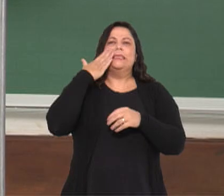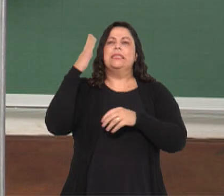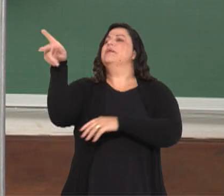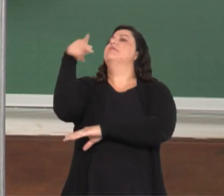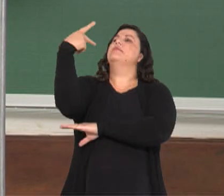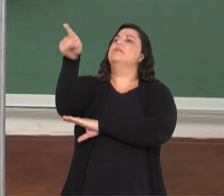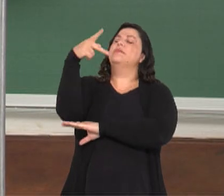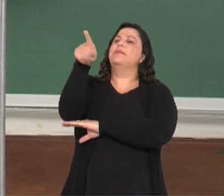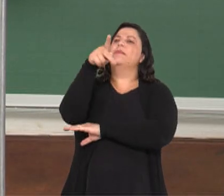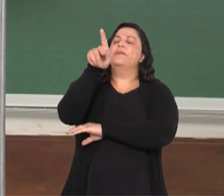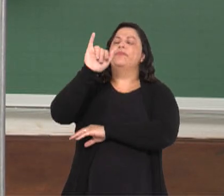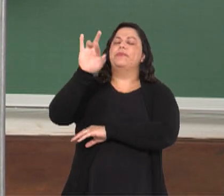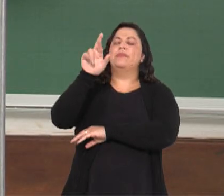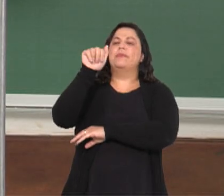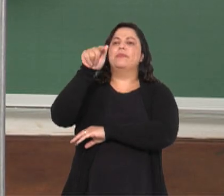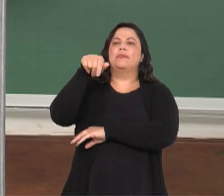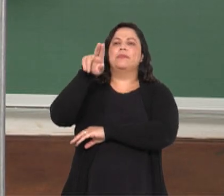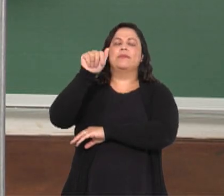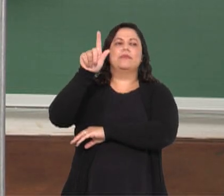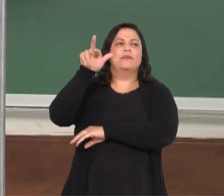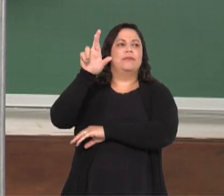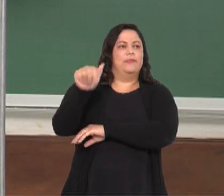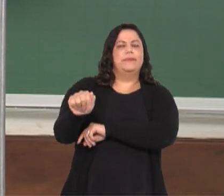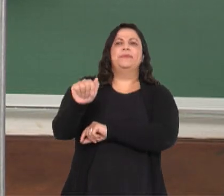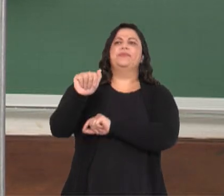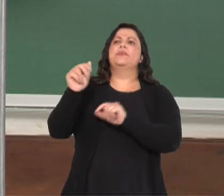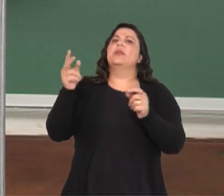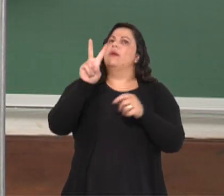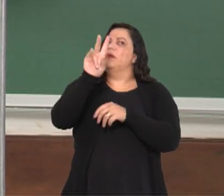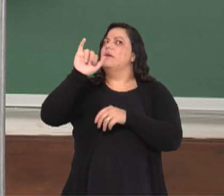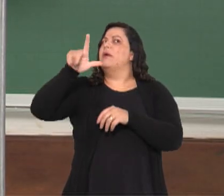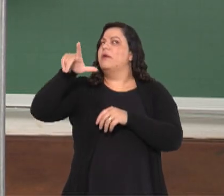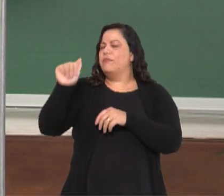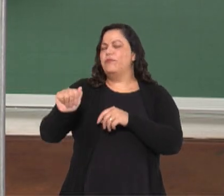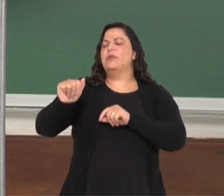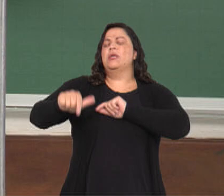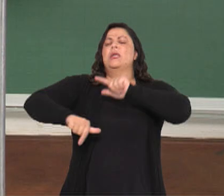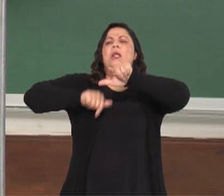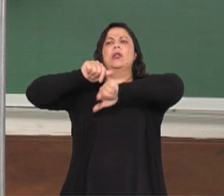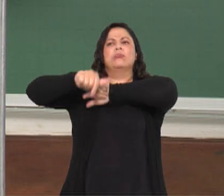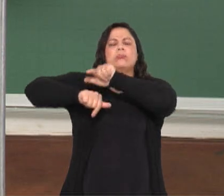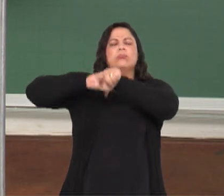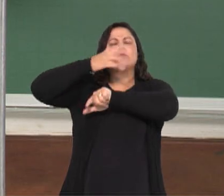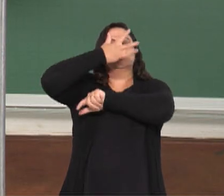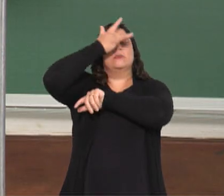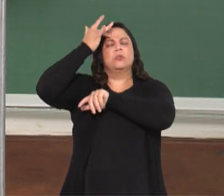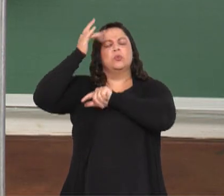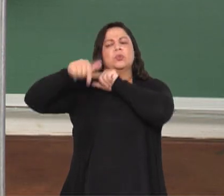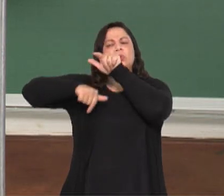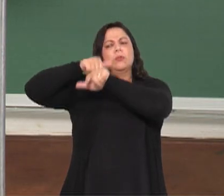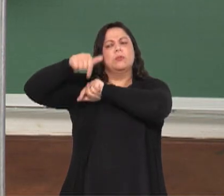tem até hoje vilas, o exemplo de vilas de operários ali que trabalharam na estrada de ferro.